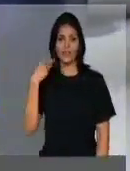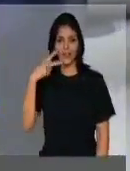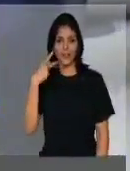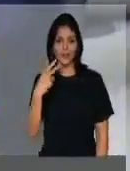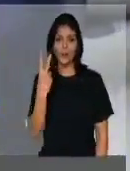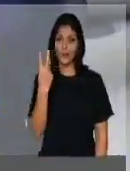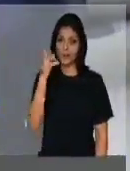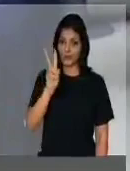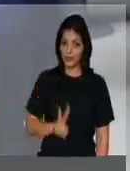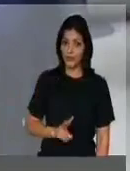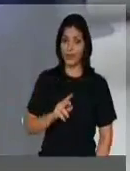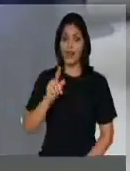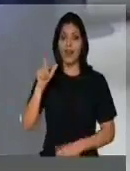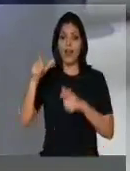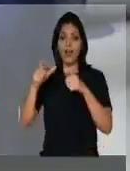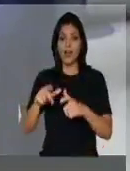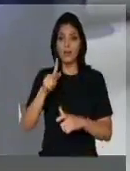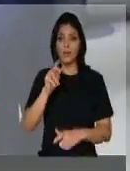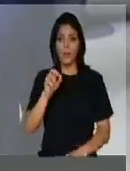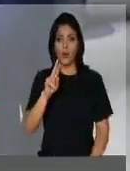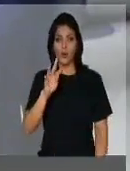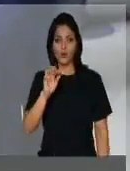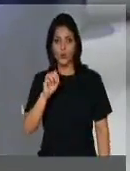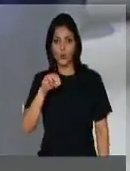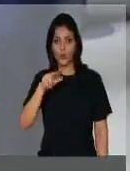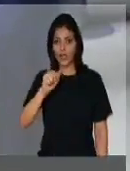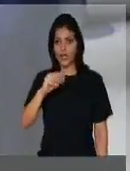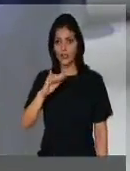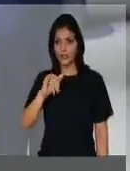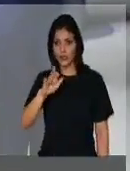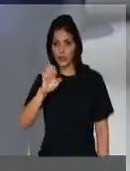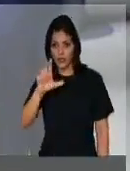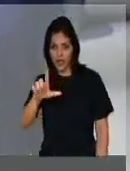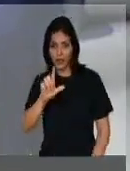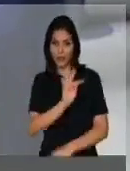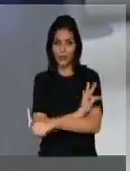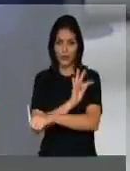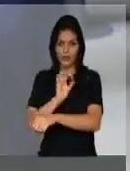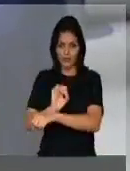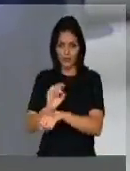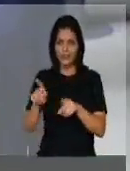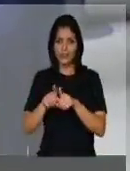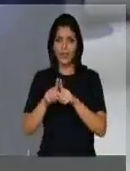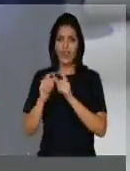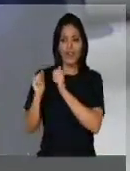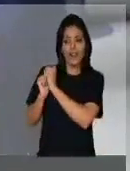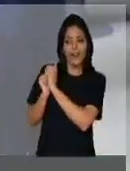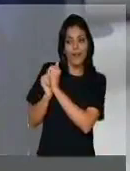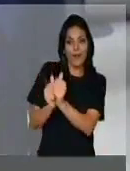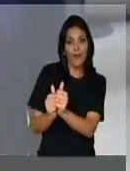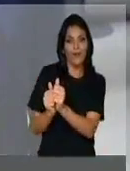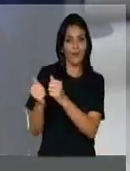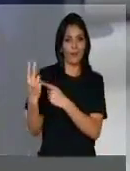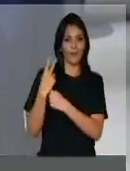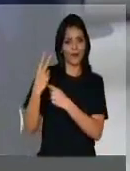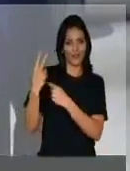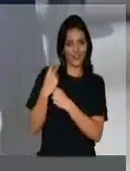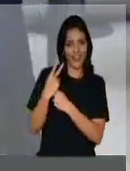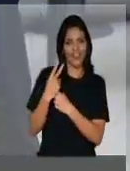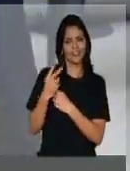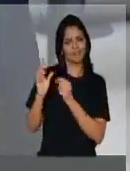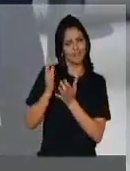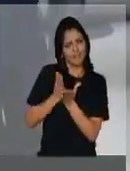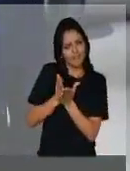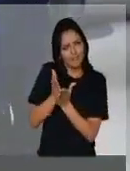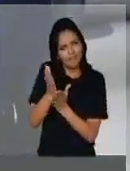Nacional, secretário de Turismo, quem faz aquela retaguarda leal, fraterna, corintiano, que